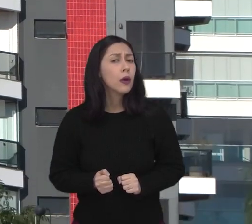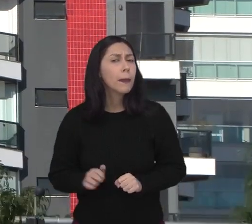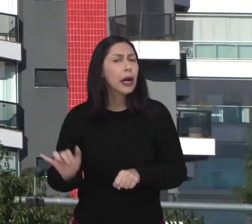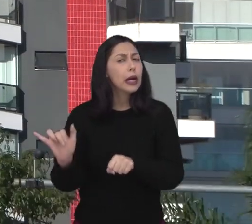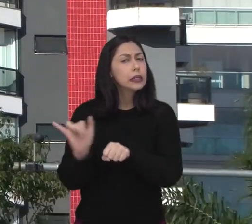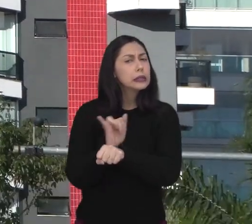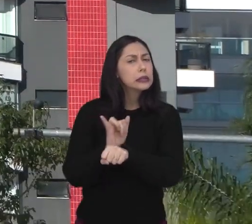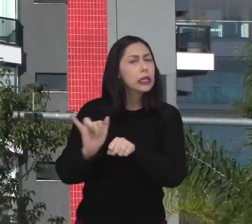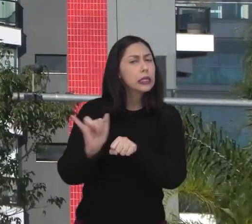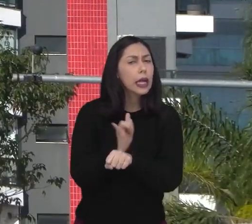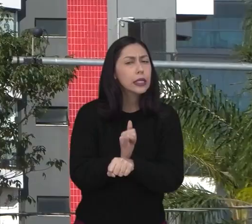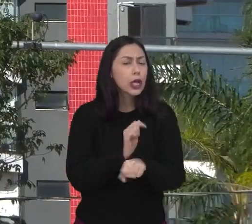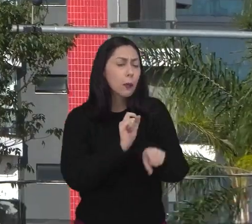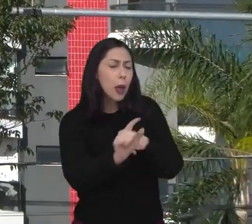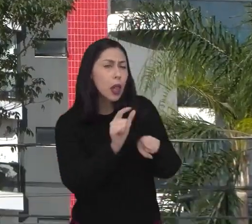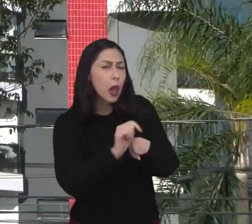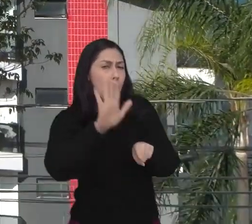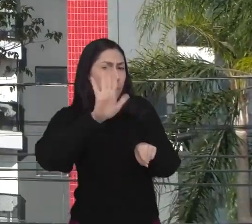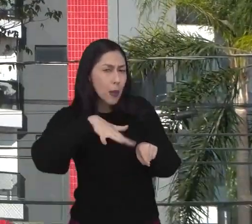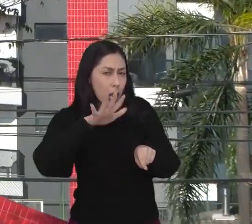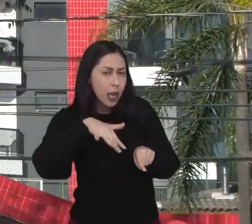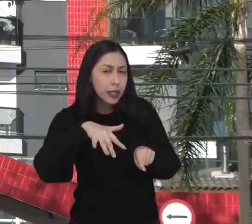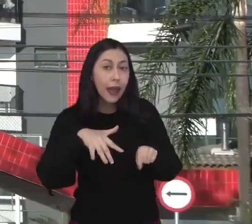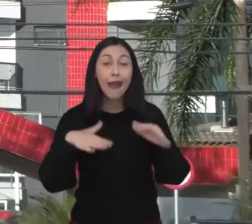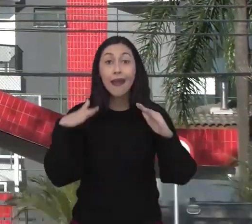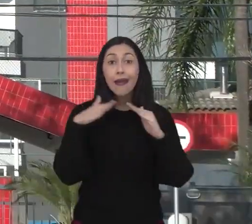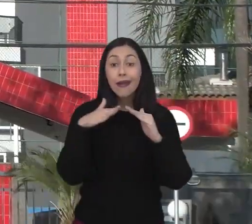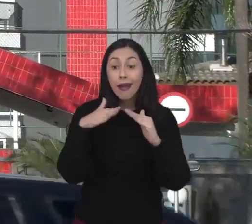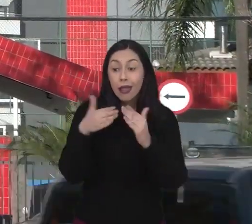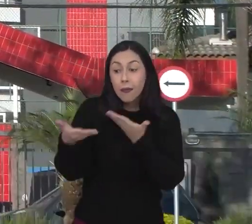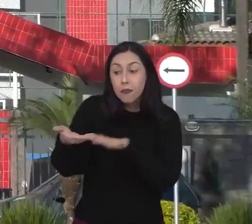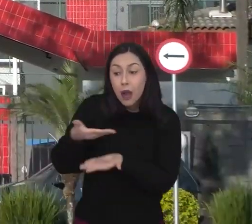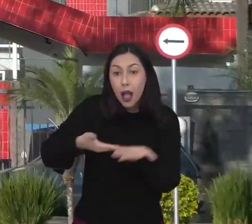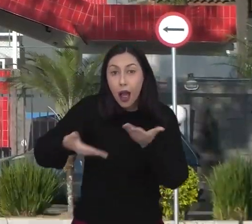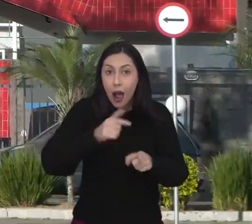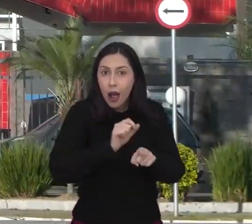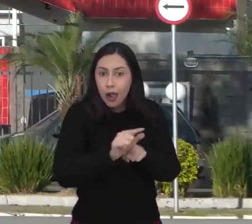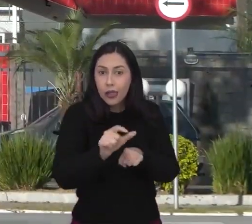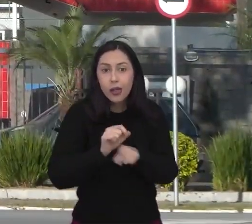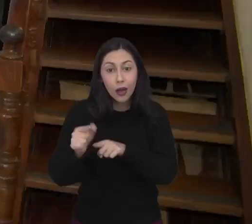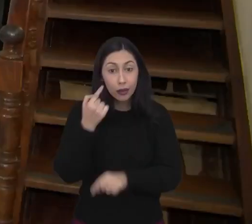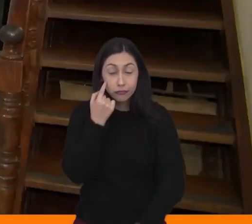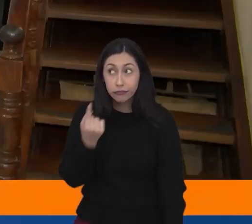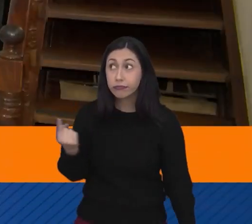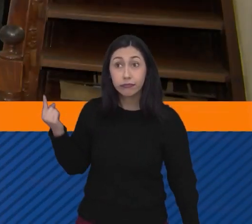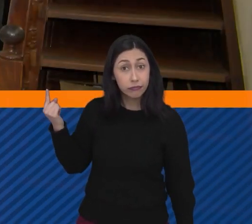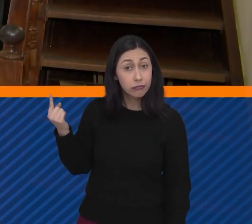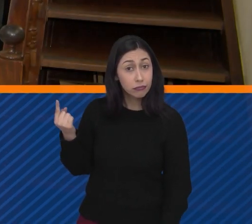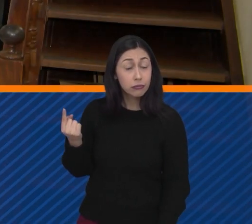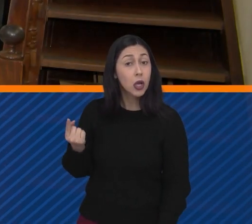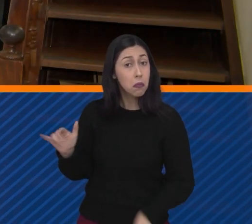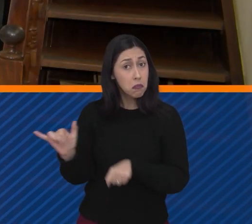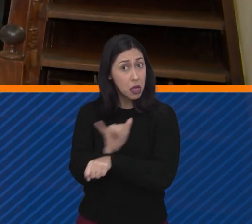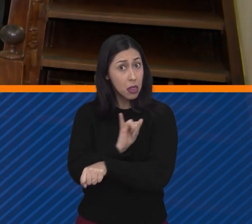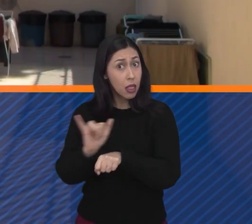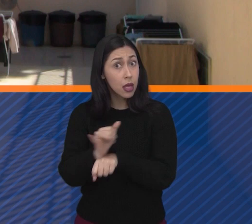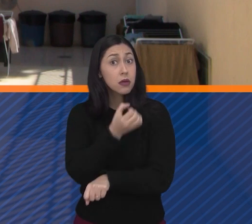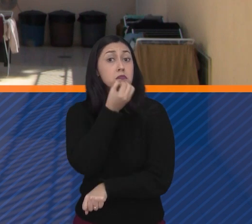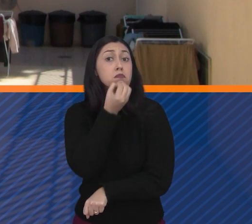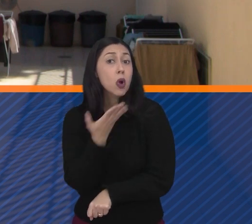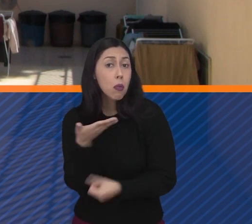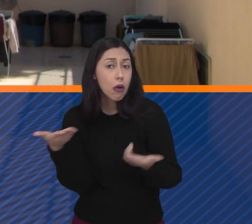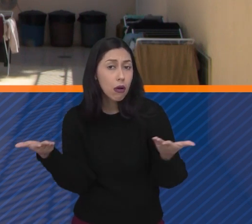das saídas para quem busca por um aluguel mais em conta são as moradias compartilhadas. Os co-livings são